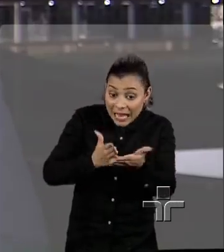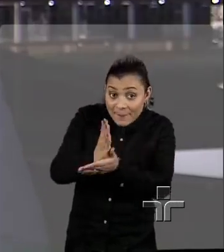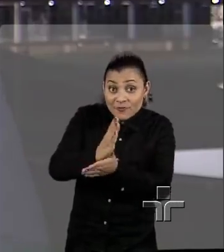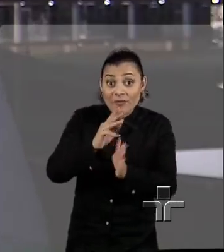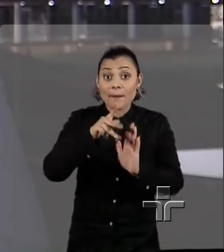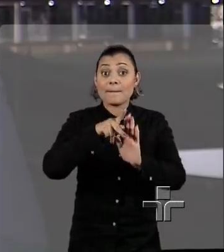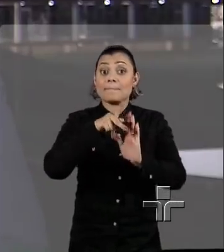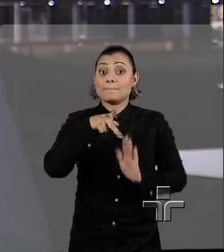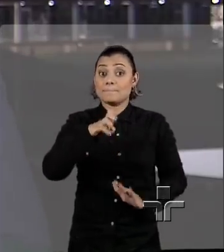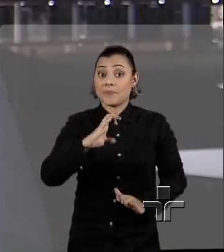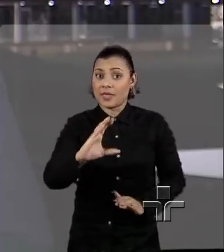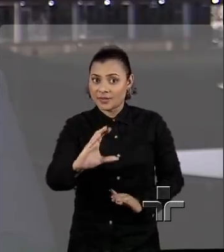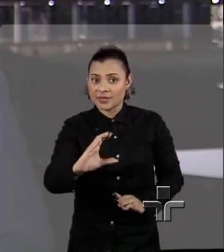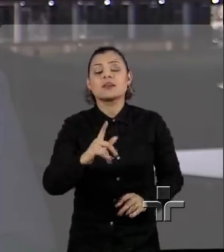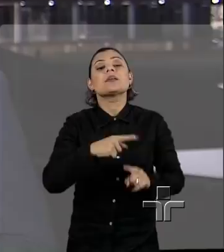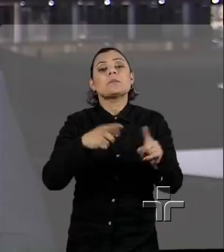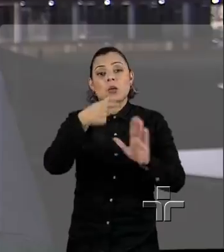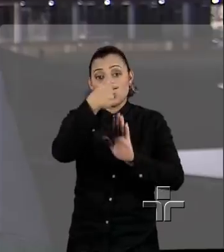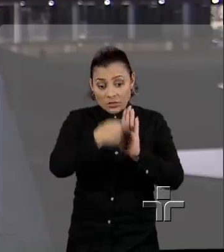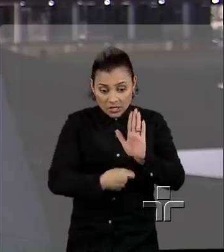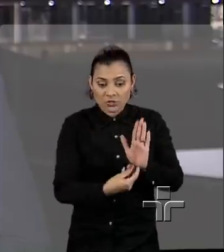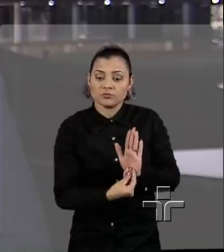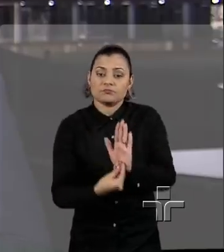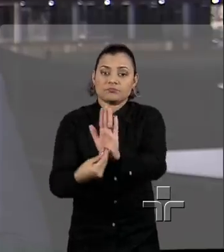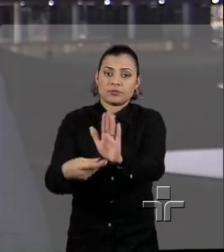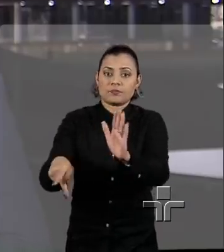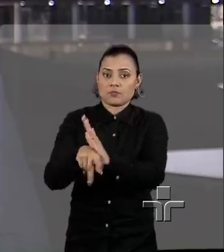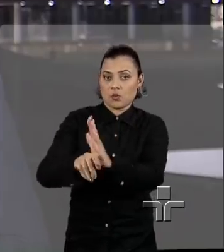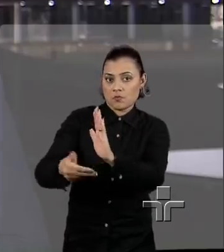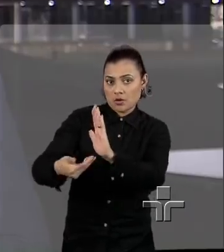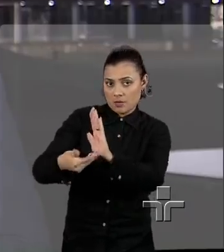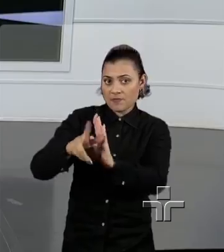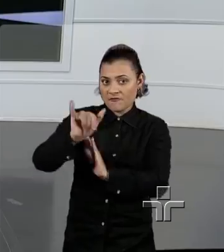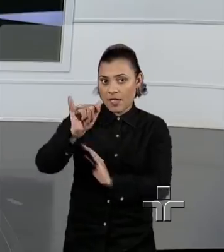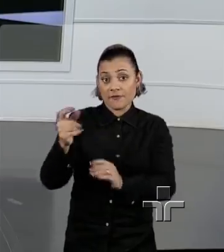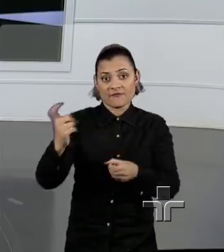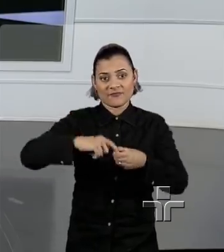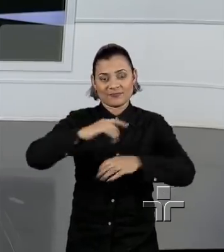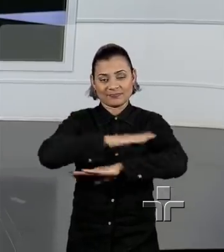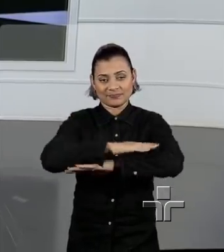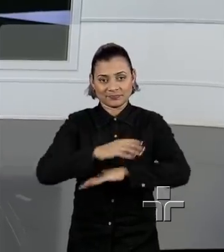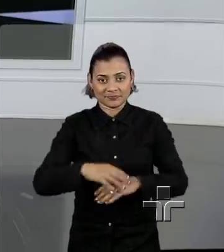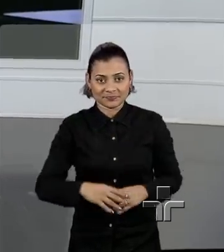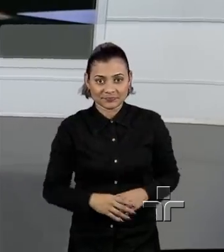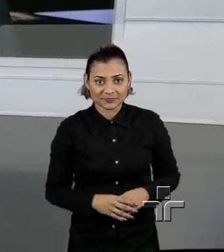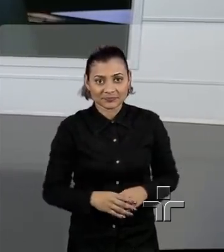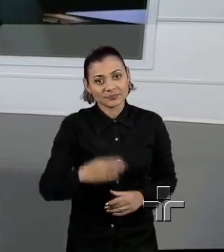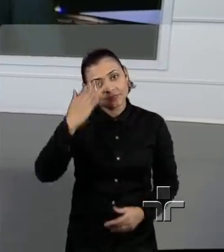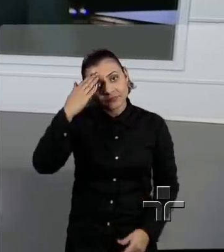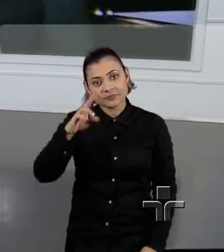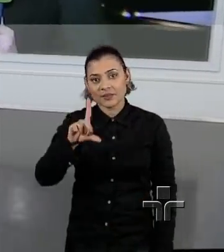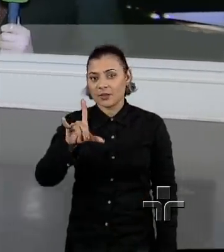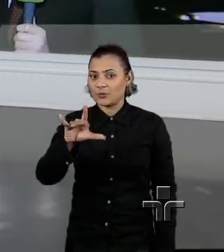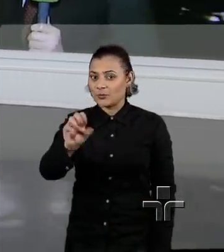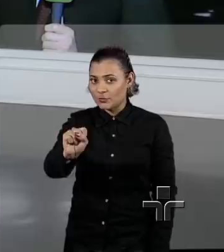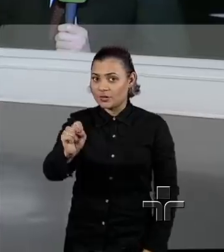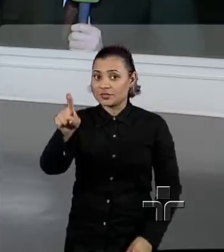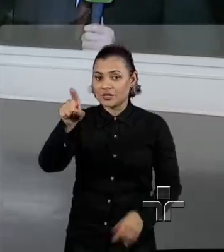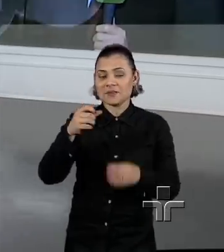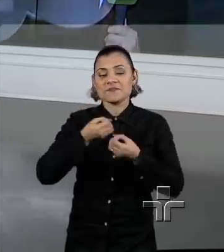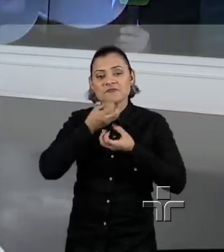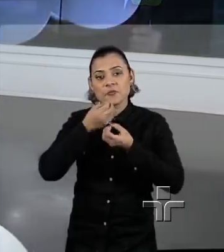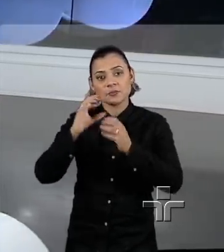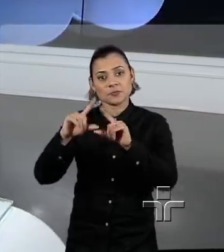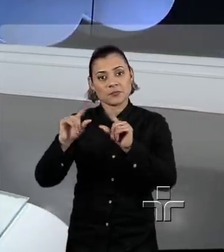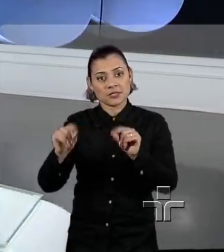na comissão, a ida do texto para o plenário da Câmara. Eu volto com você, William. Obrigado, Lucas, pelas informações aí de Brasília. Bom,